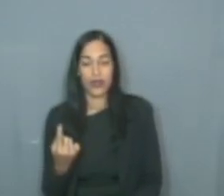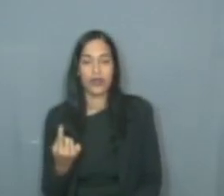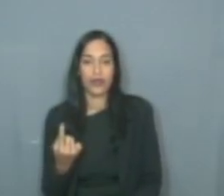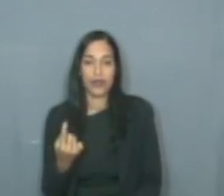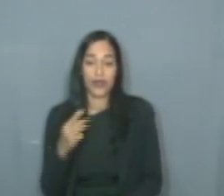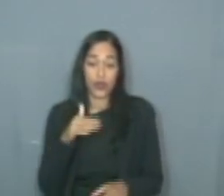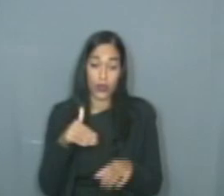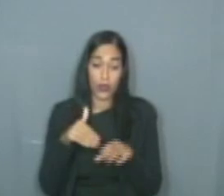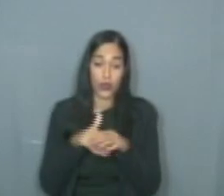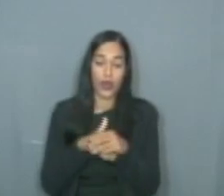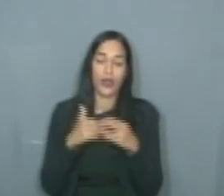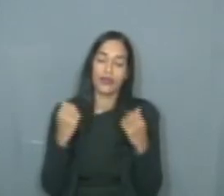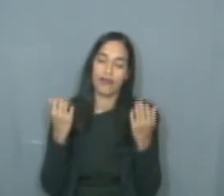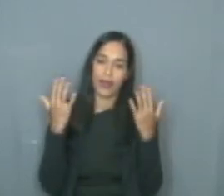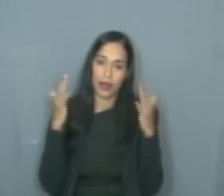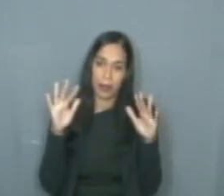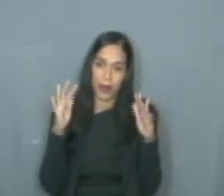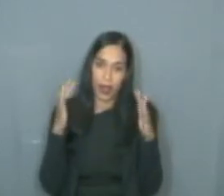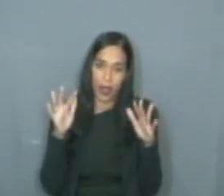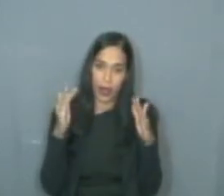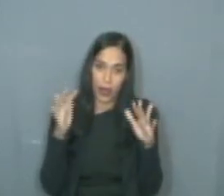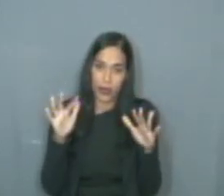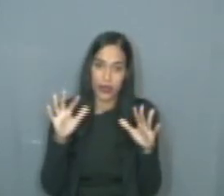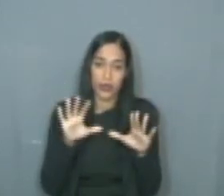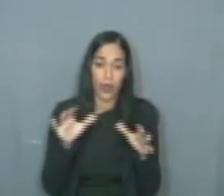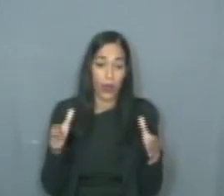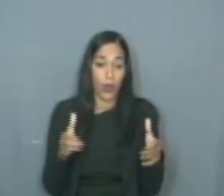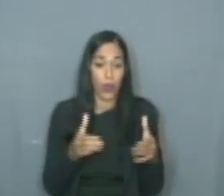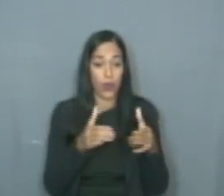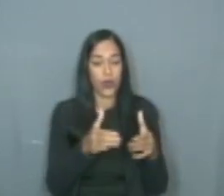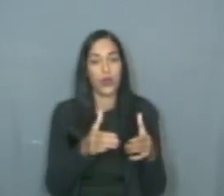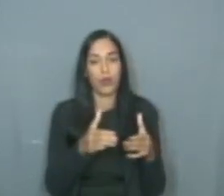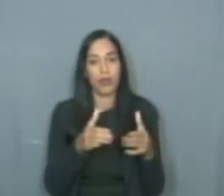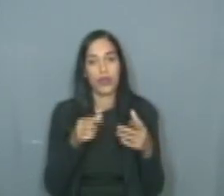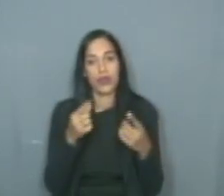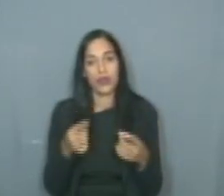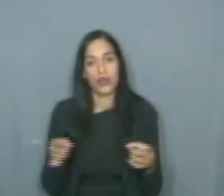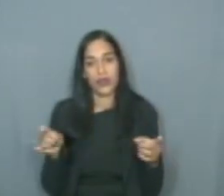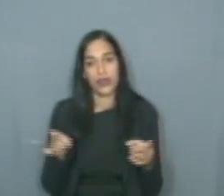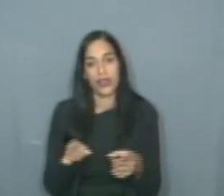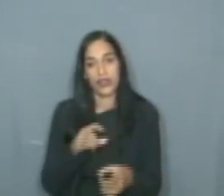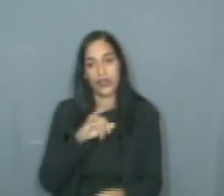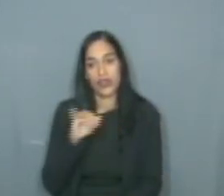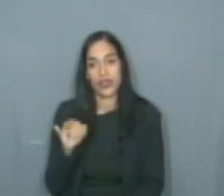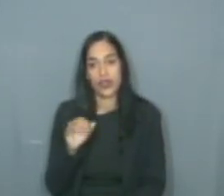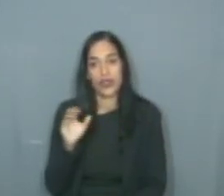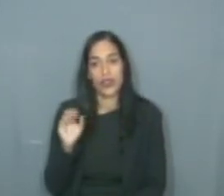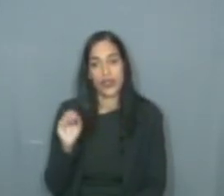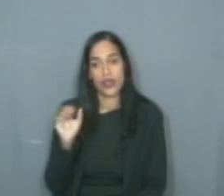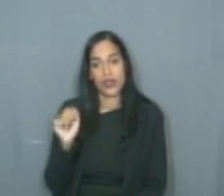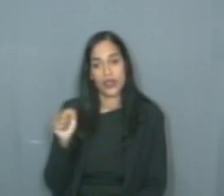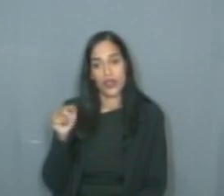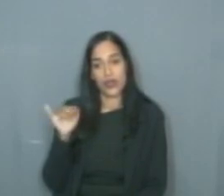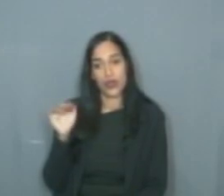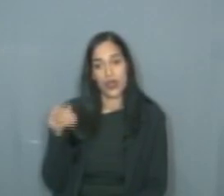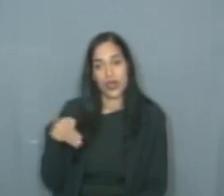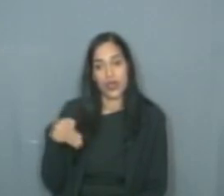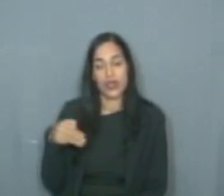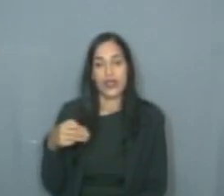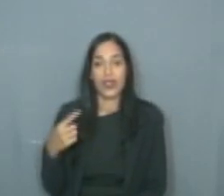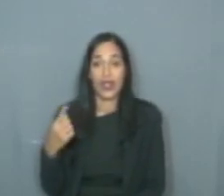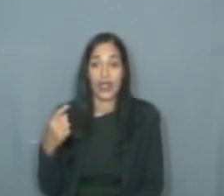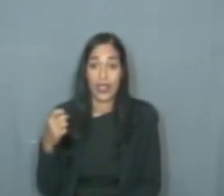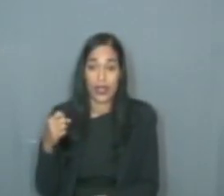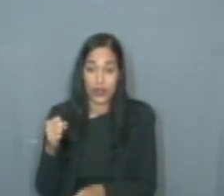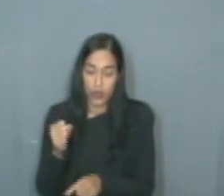concede voto de aplauso e congratulações ao grupo do regente Joaquim, pelos 18